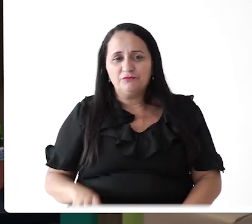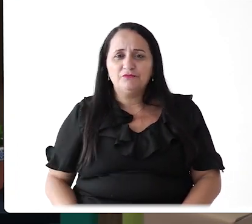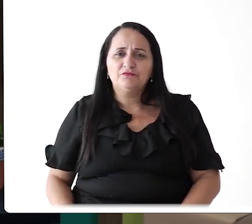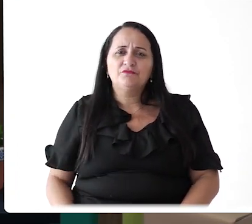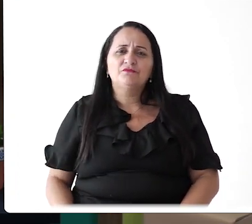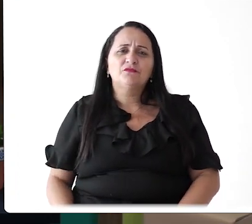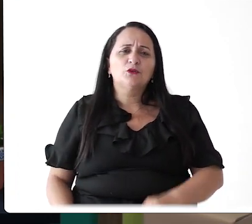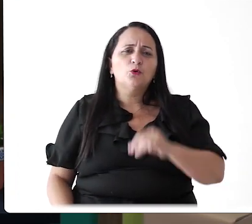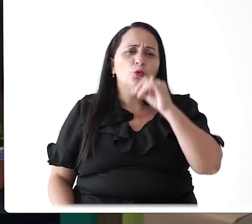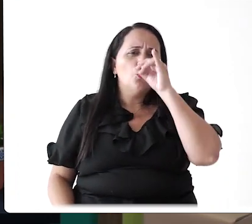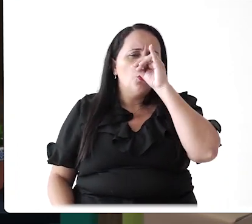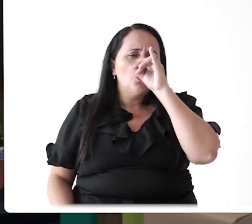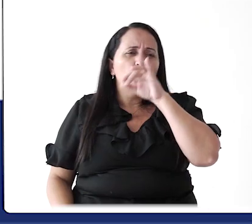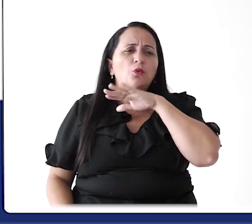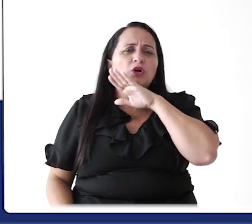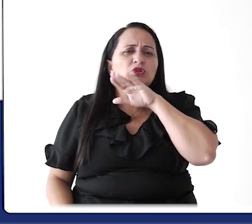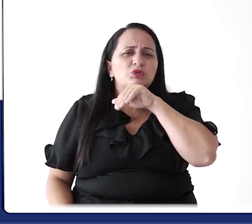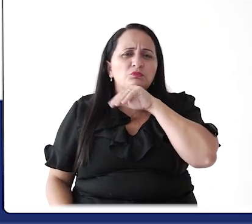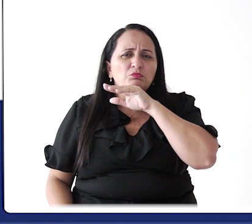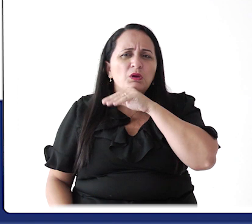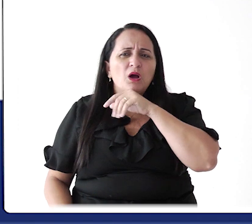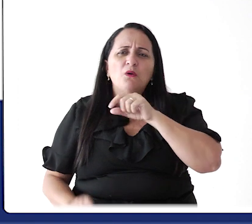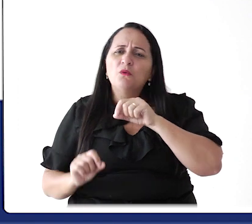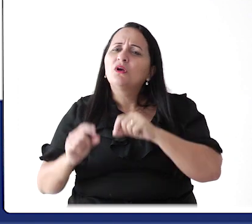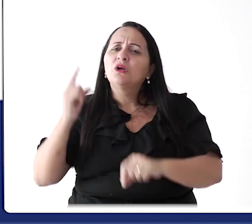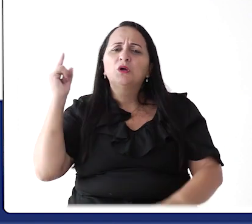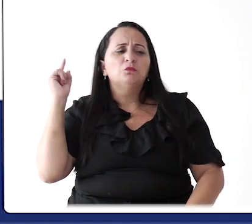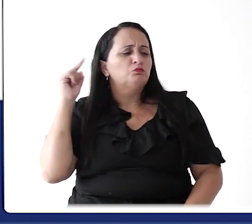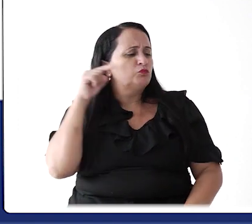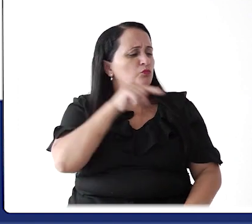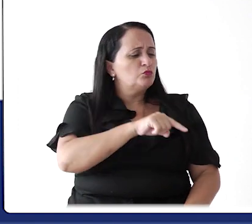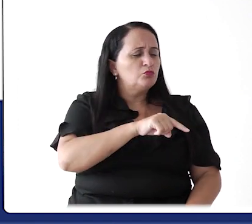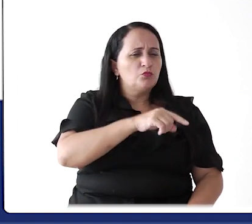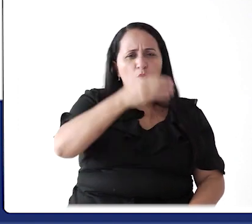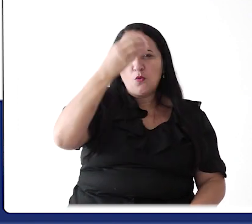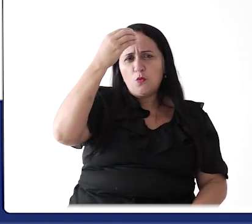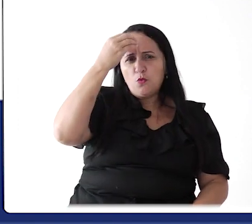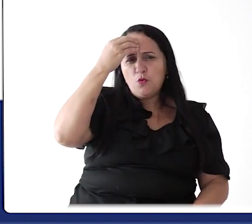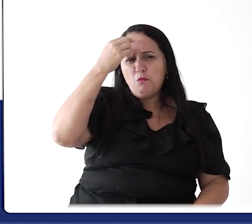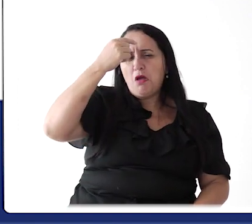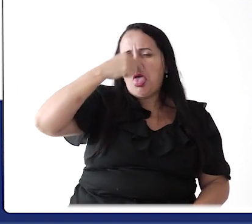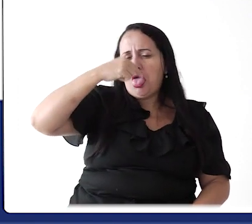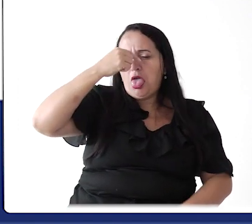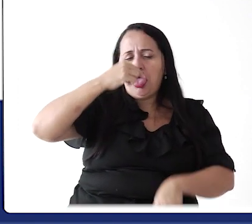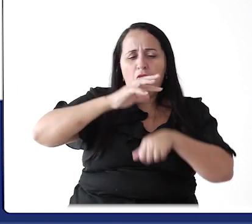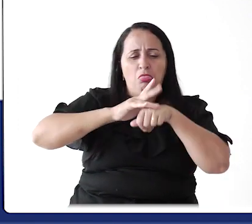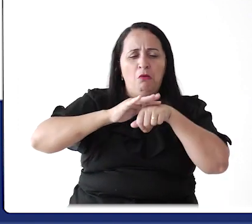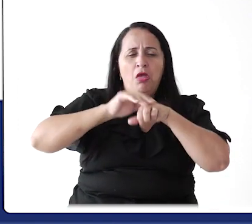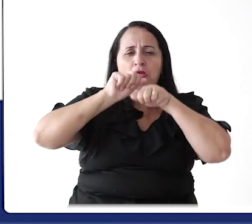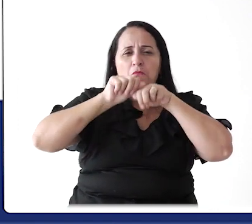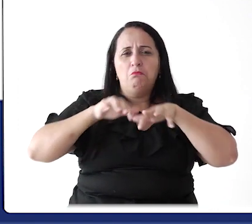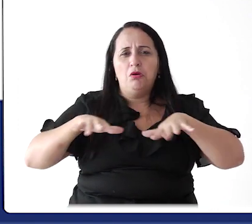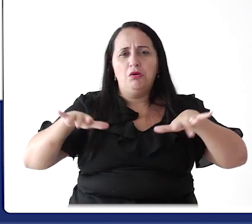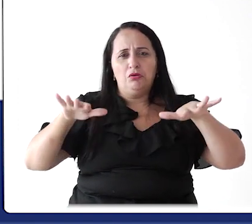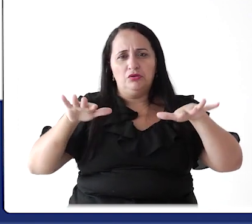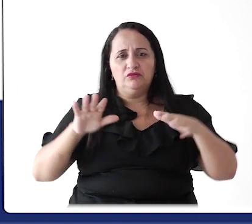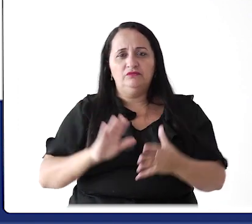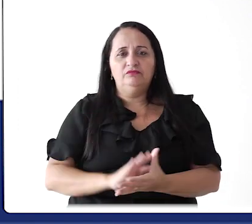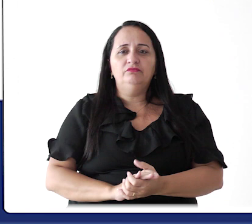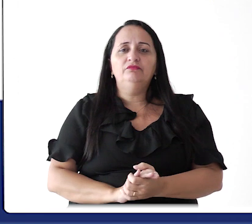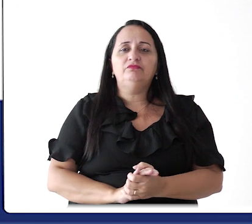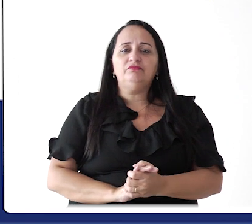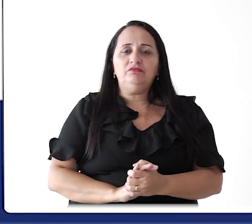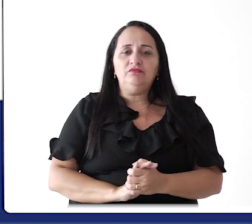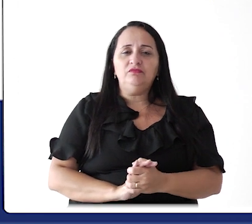julgado culpado. Em destaque, mas ou e,